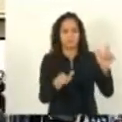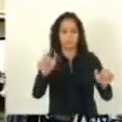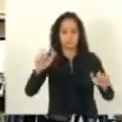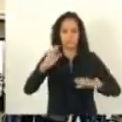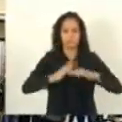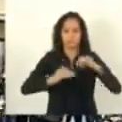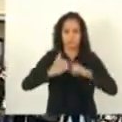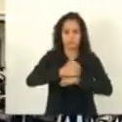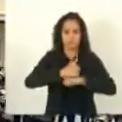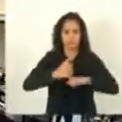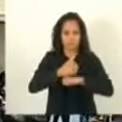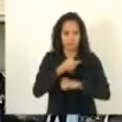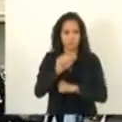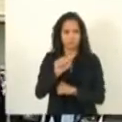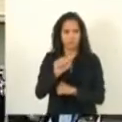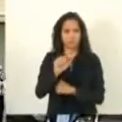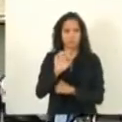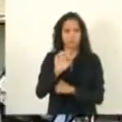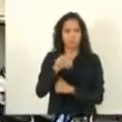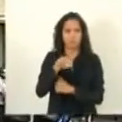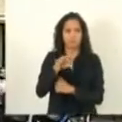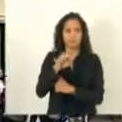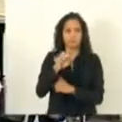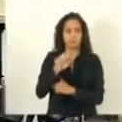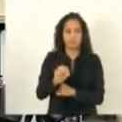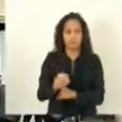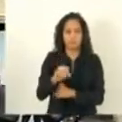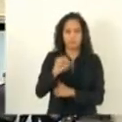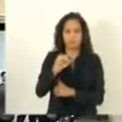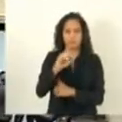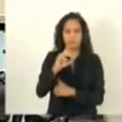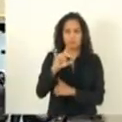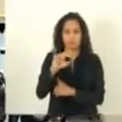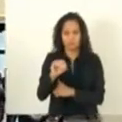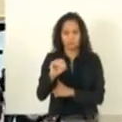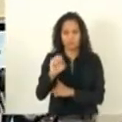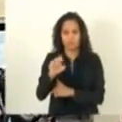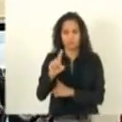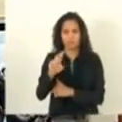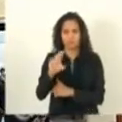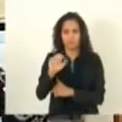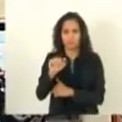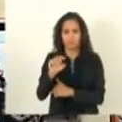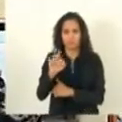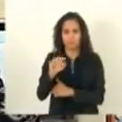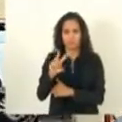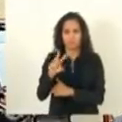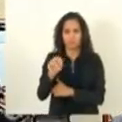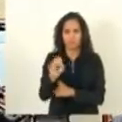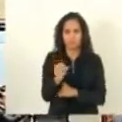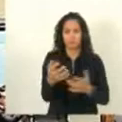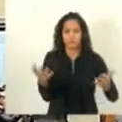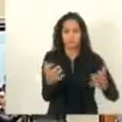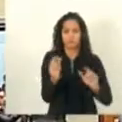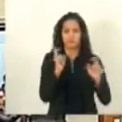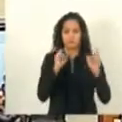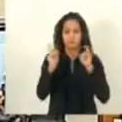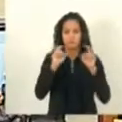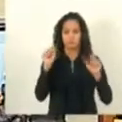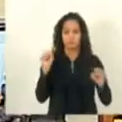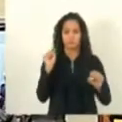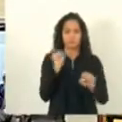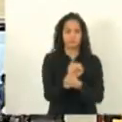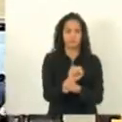socioeducativos pela merecida vitória aqui em plenário. Nesse momento, eu suspendo a sessão para que